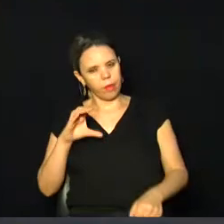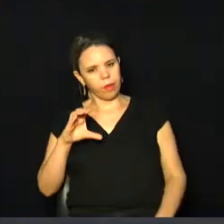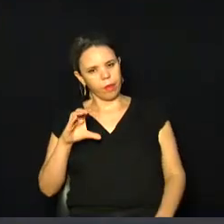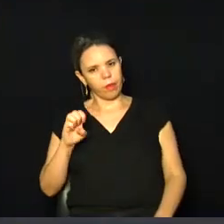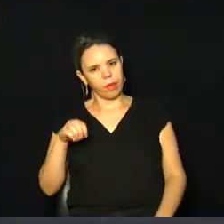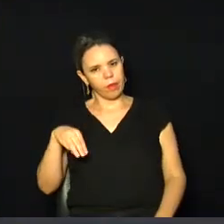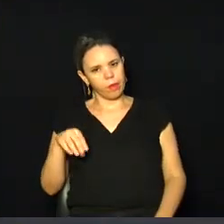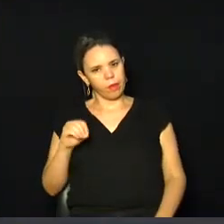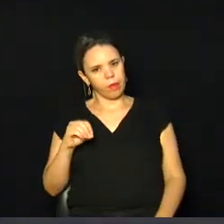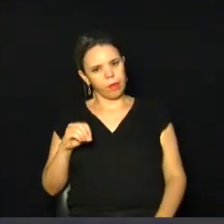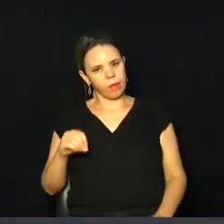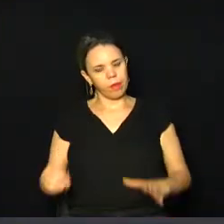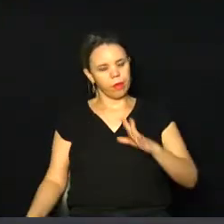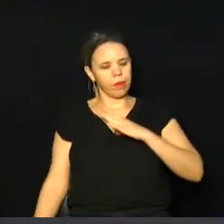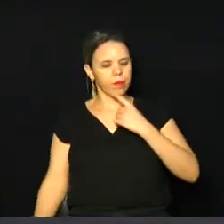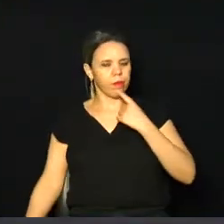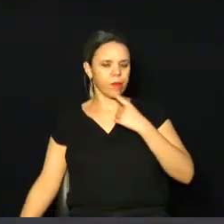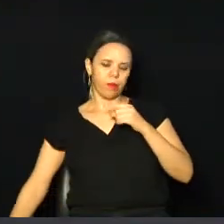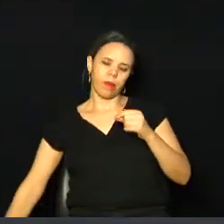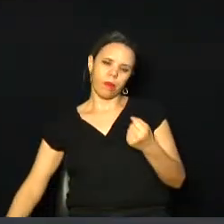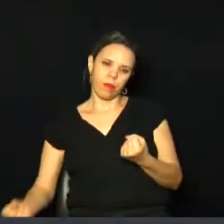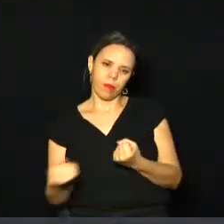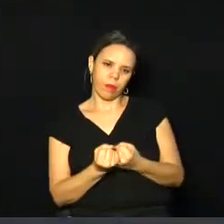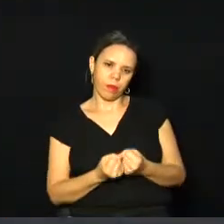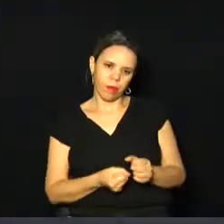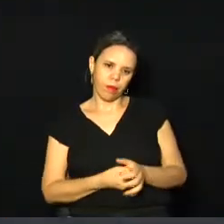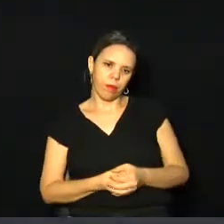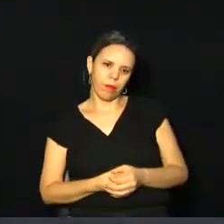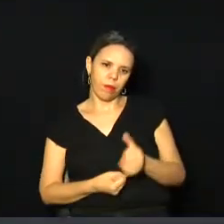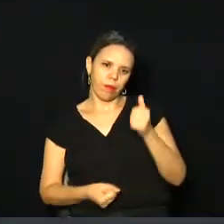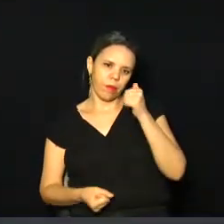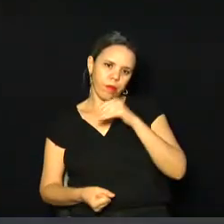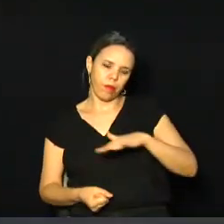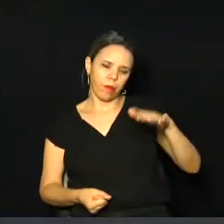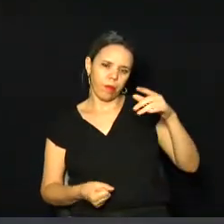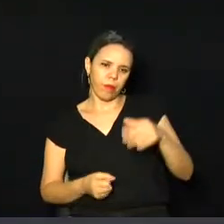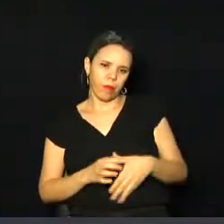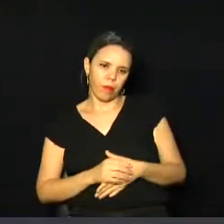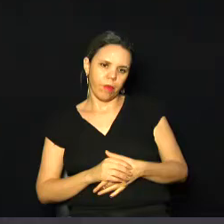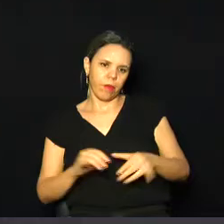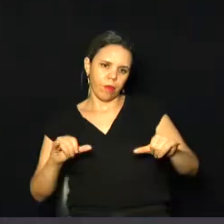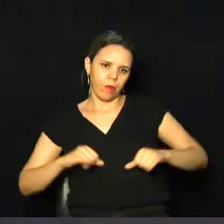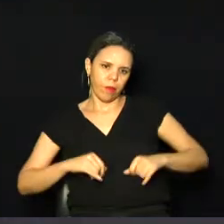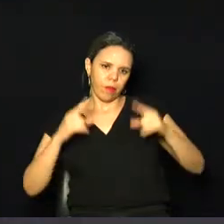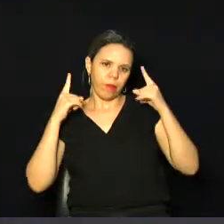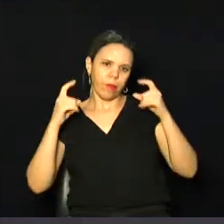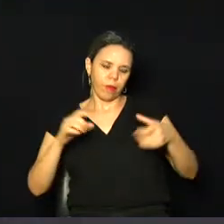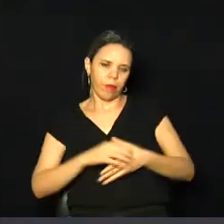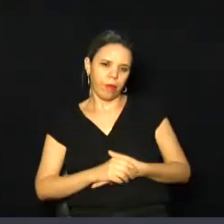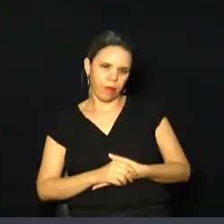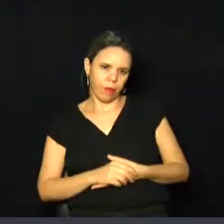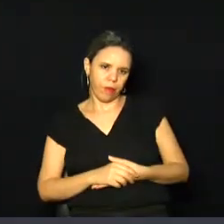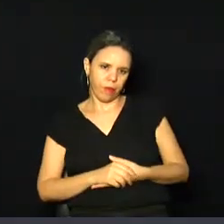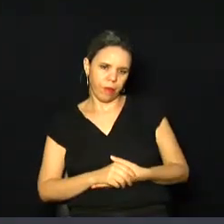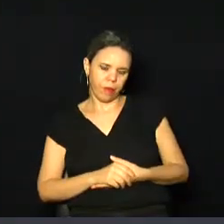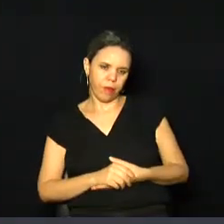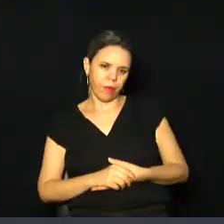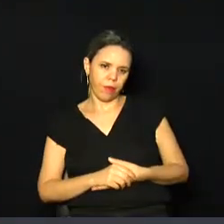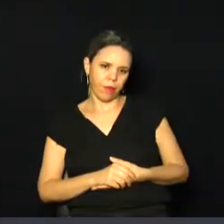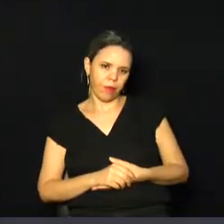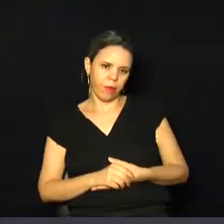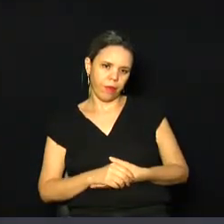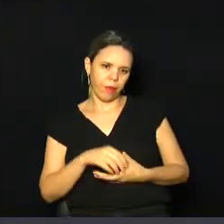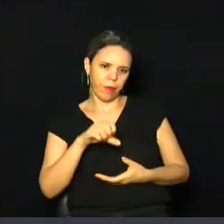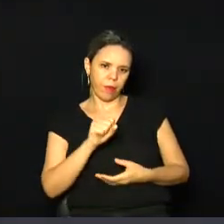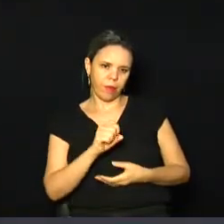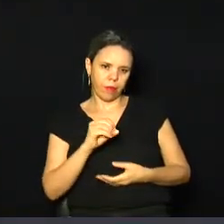aqui da região, que também faz o acolhimento dessas mulheres que sofrem essa violência. O